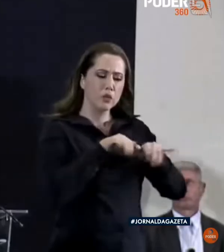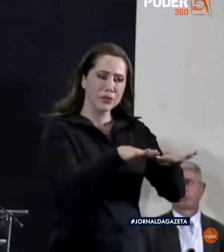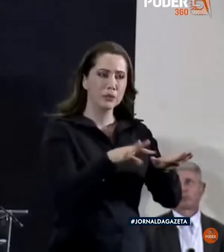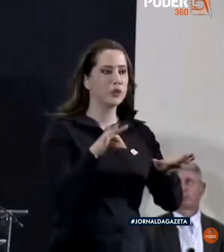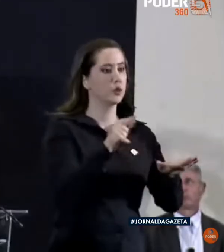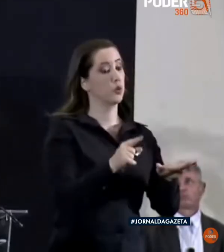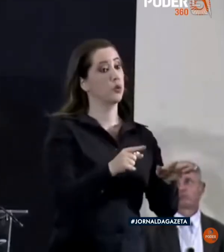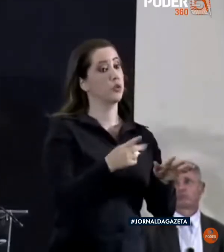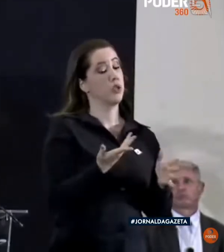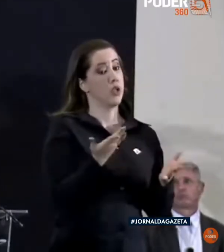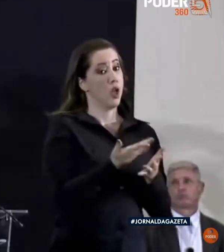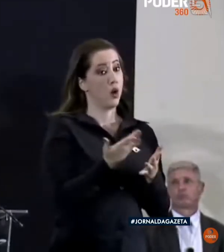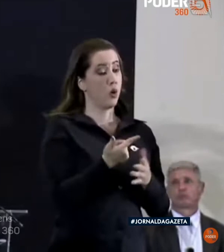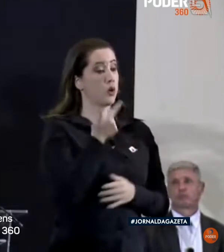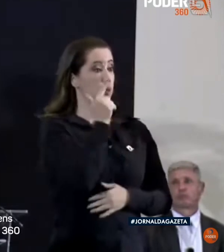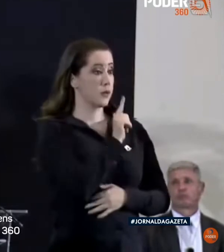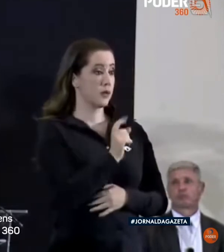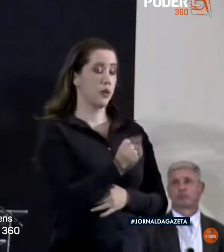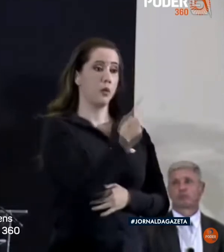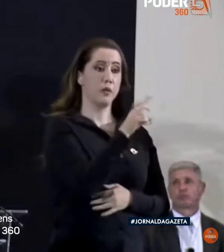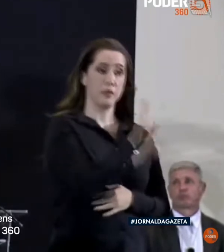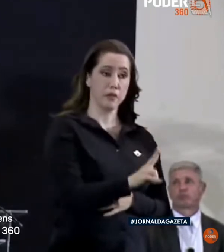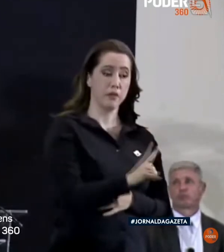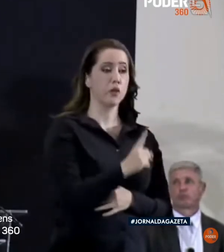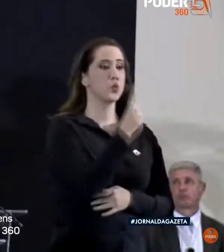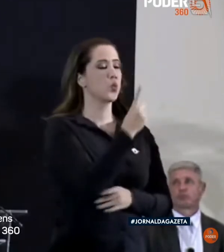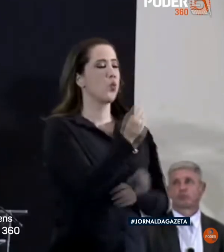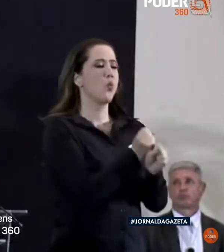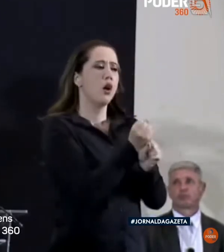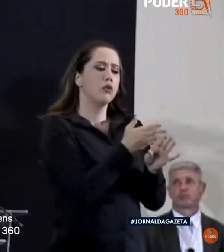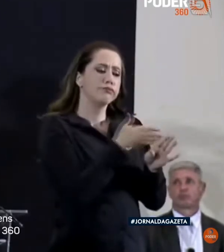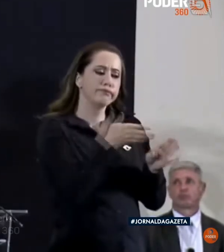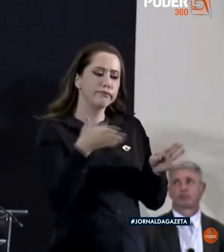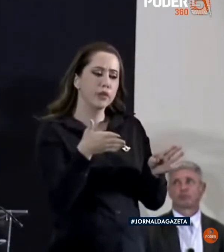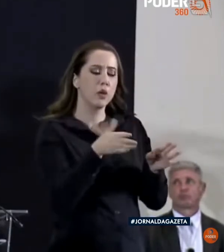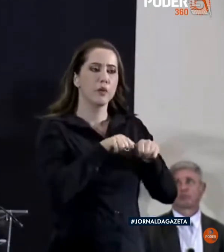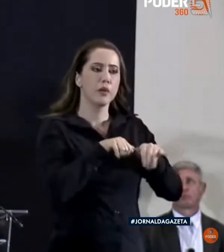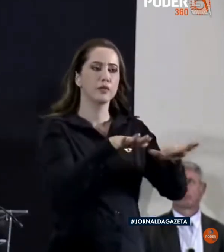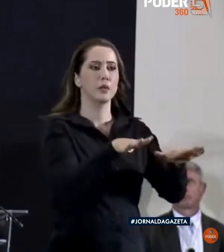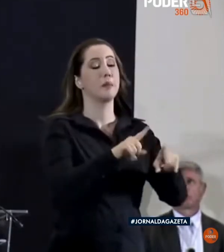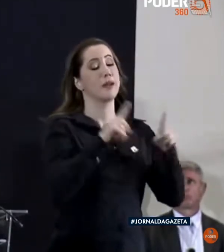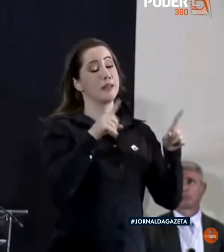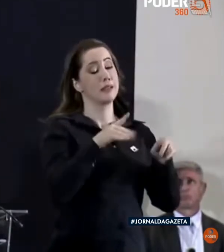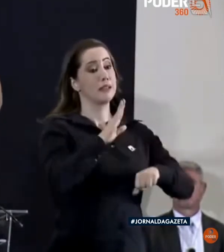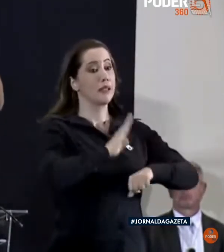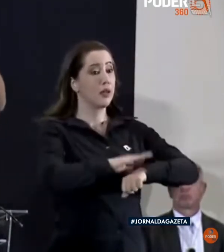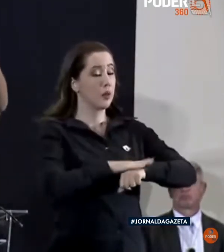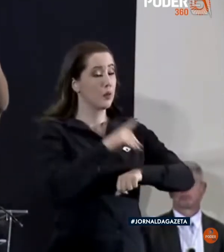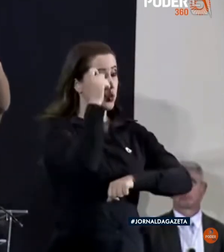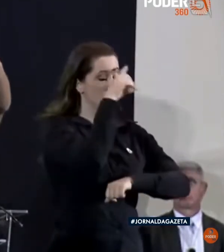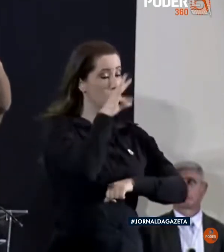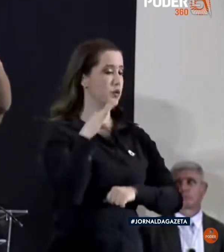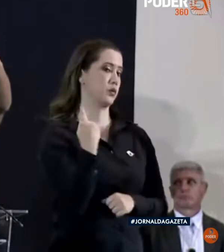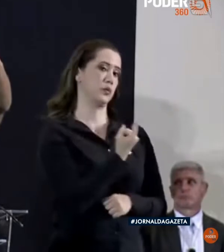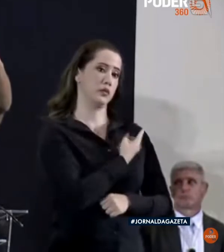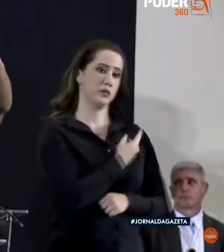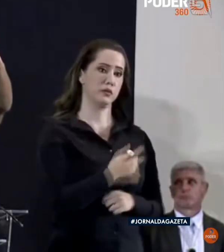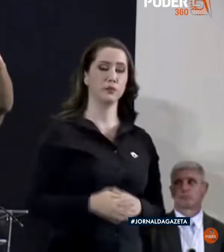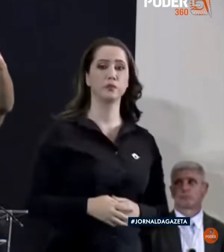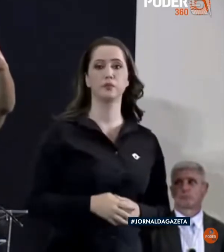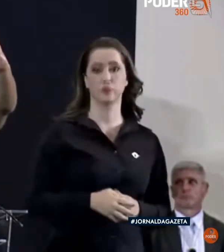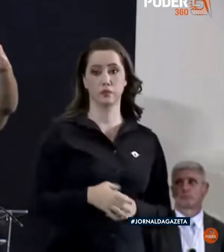com assessores. No fim da tarde, participou de um evento na sede da Confederação Nacional dos Municípios, na capital